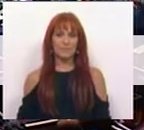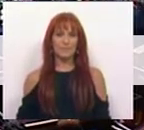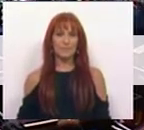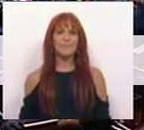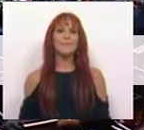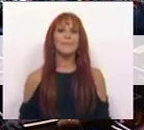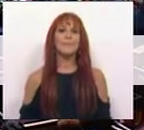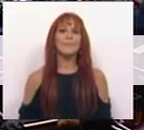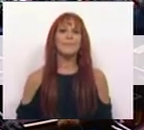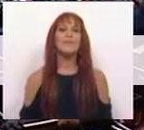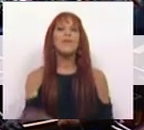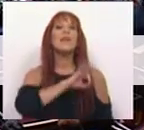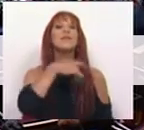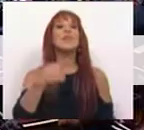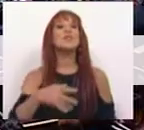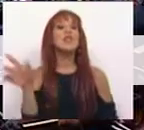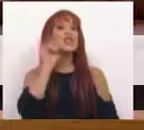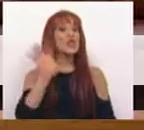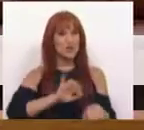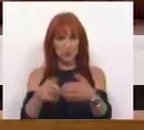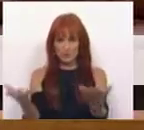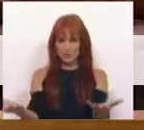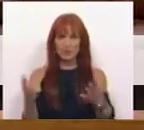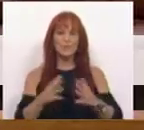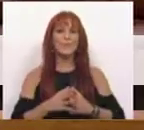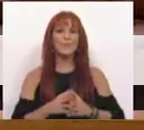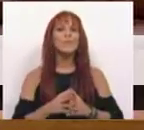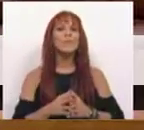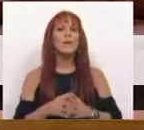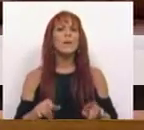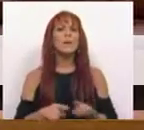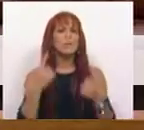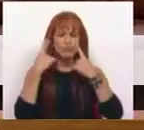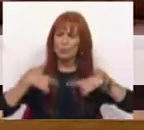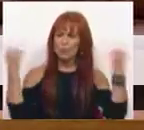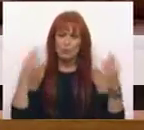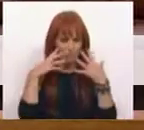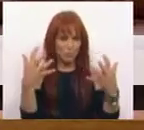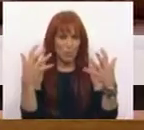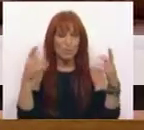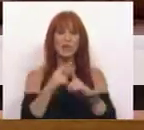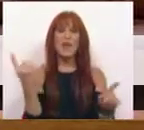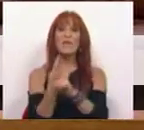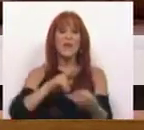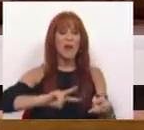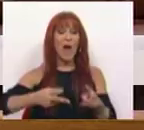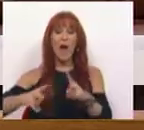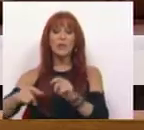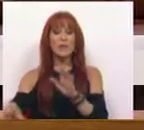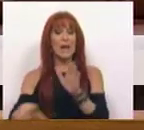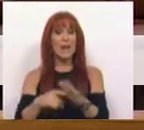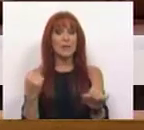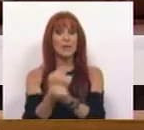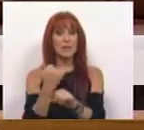Presidente. Senhor Presidente, senhoras e senhores deputados, como é público e notório, as várias alterações que a